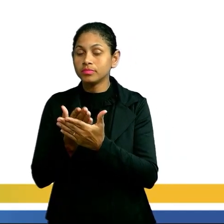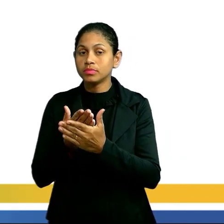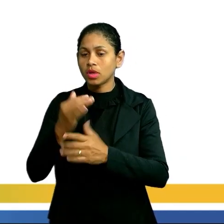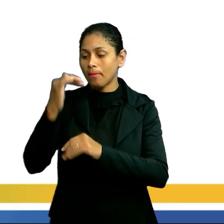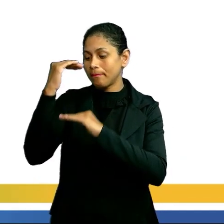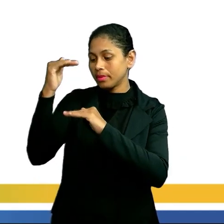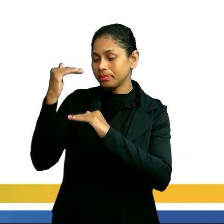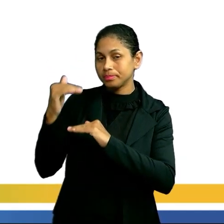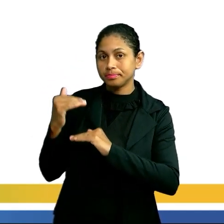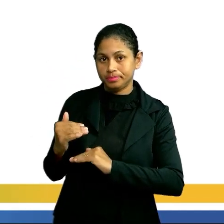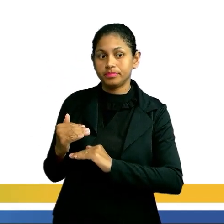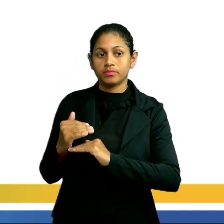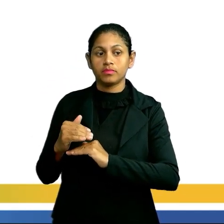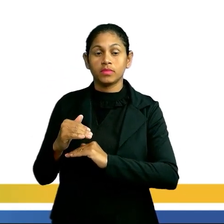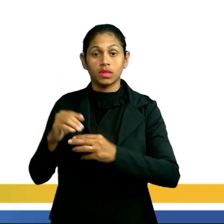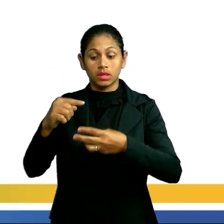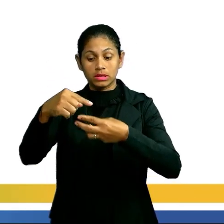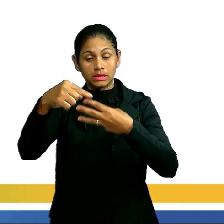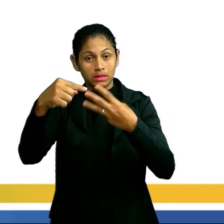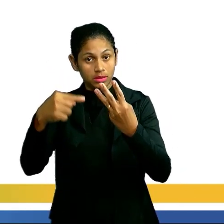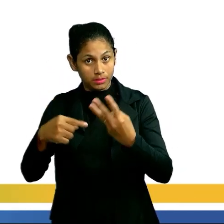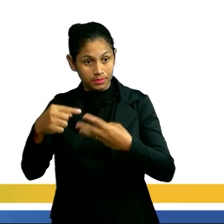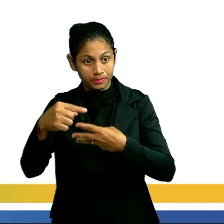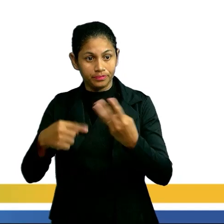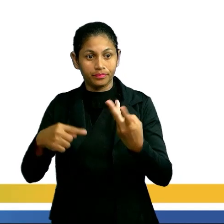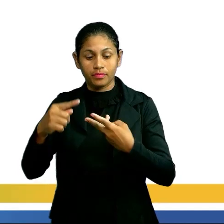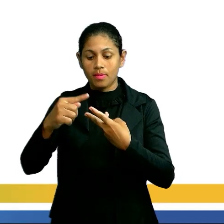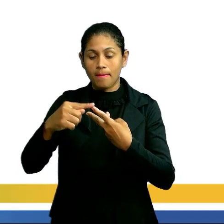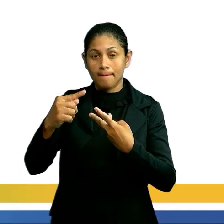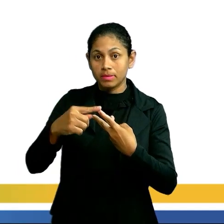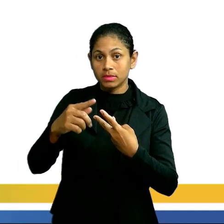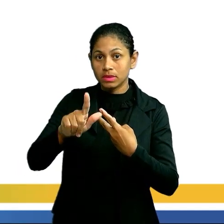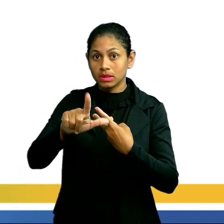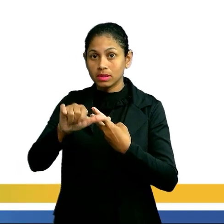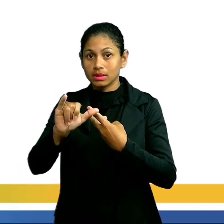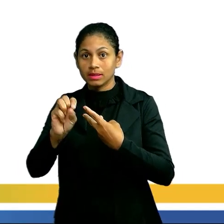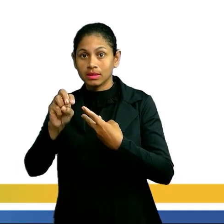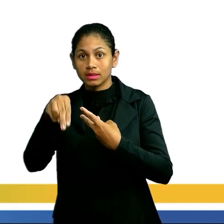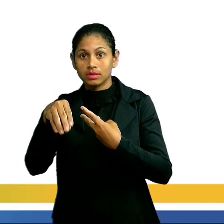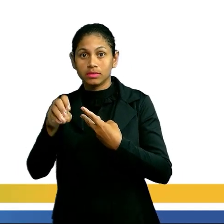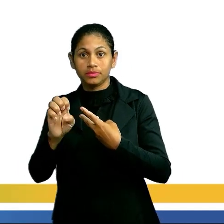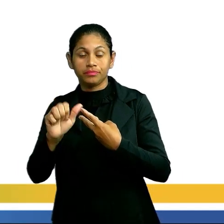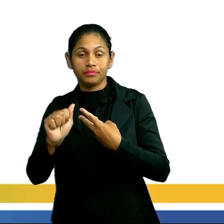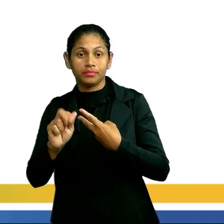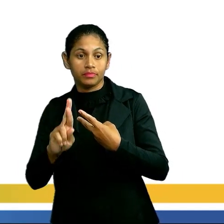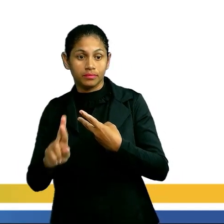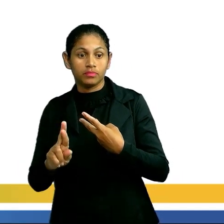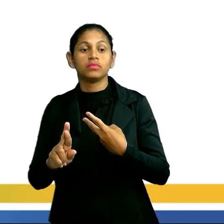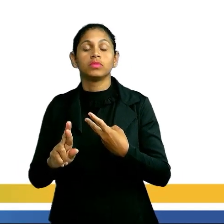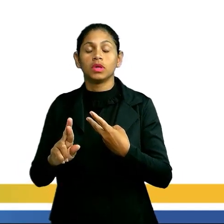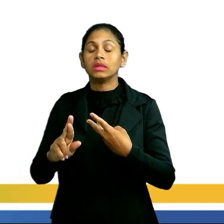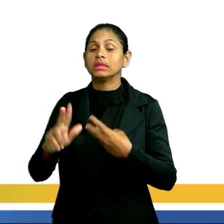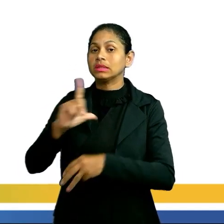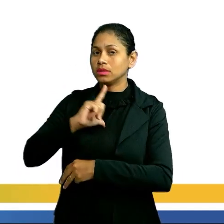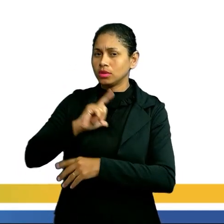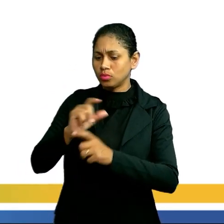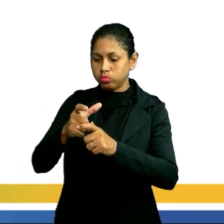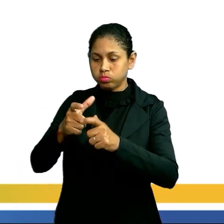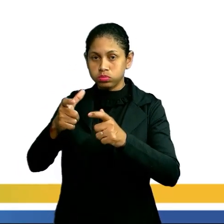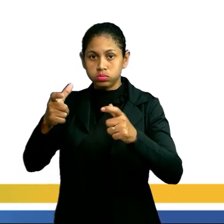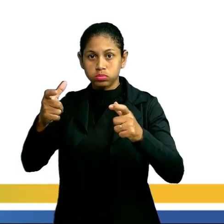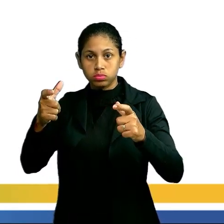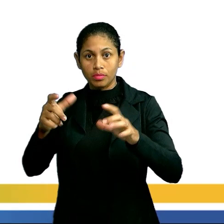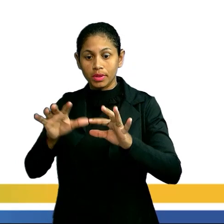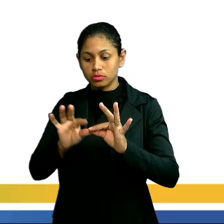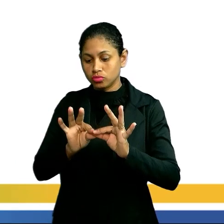maneira. Existem três tipos de dilatação que ocorrem nos sólidos. São elas, dilatação linear, ao qual ocorre um aumento do